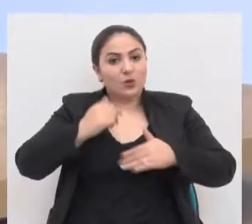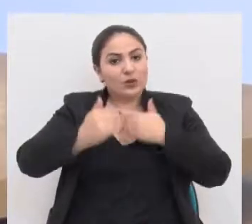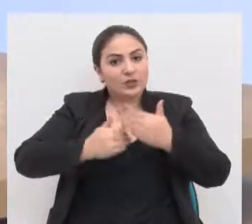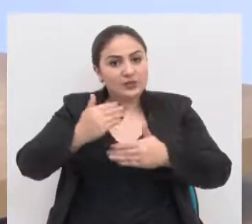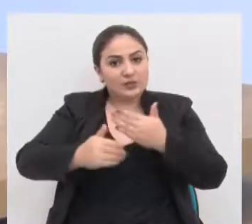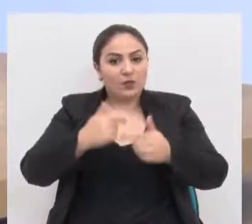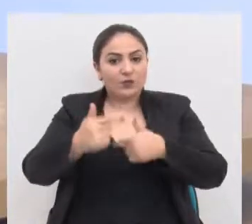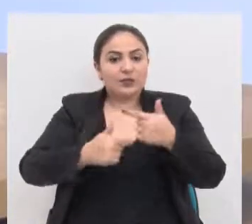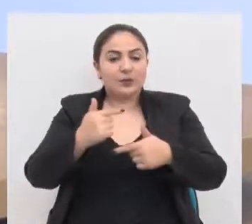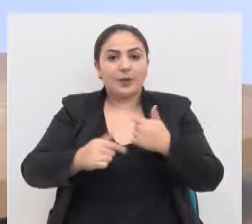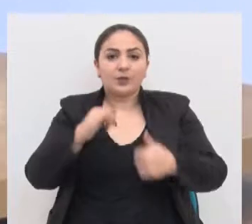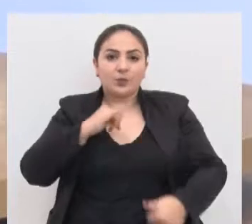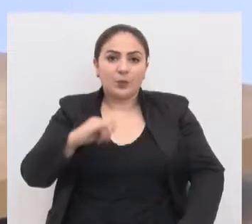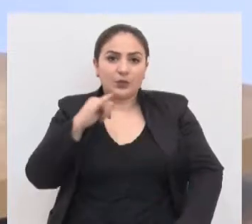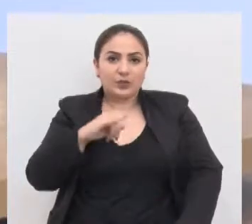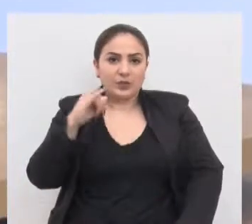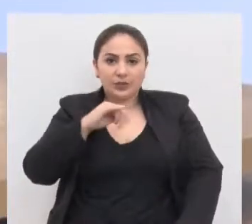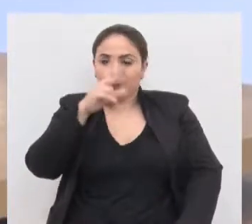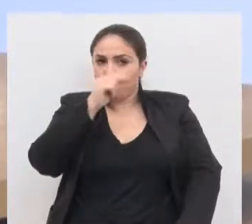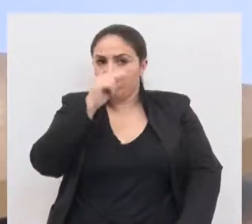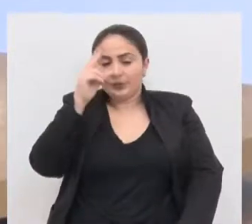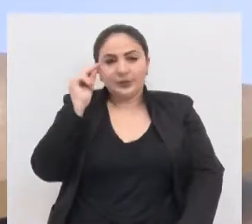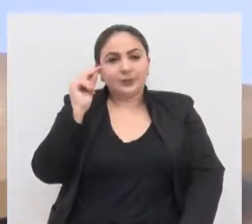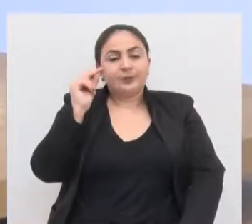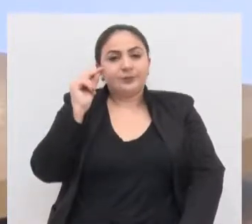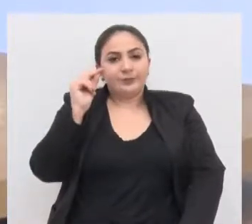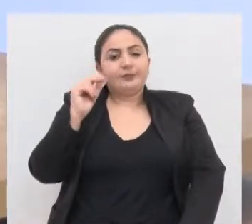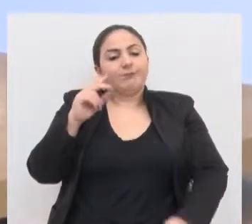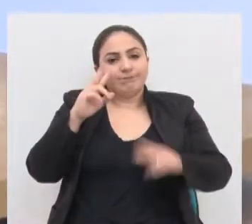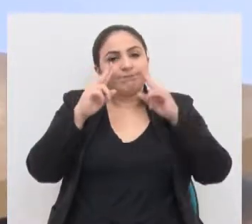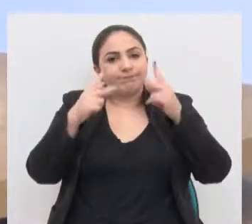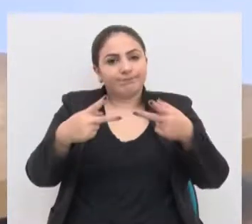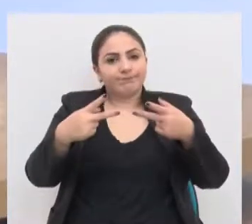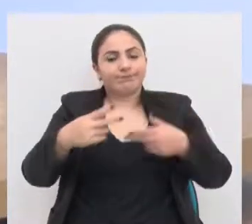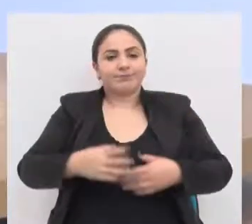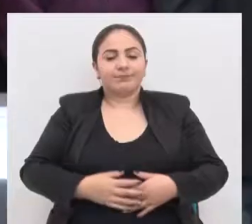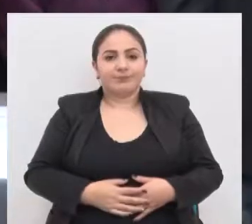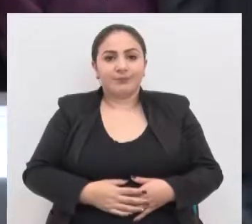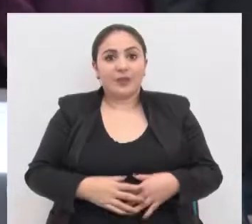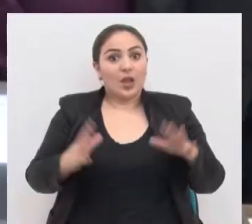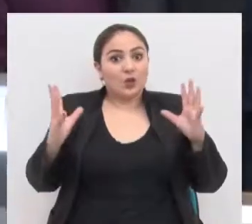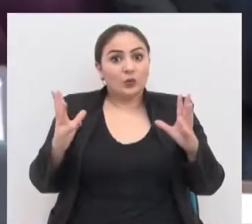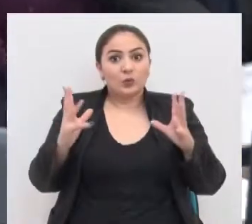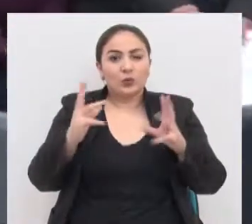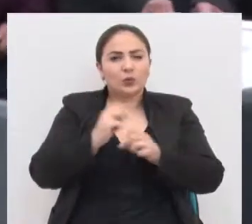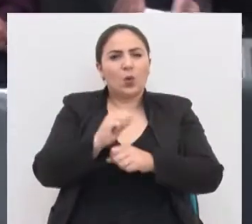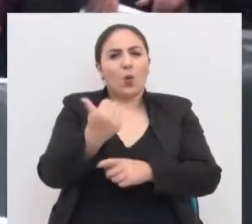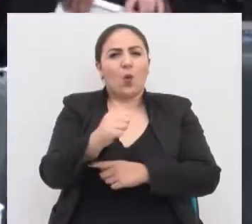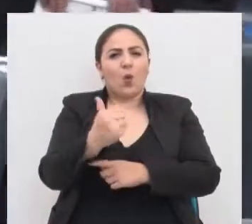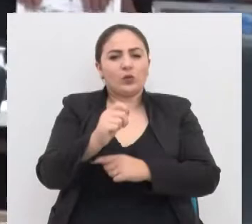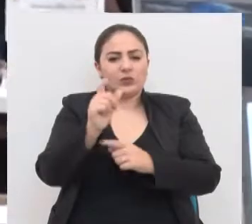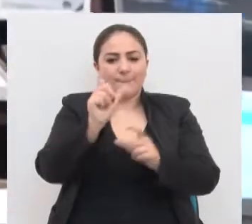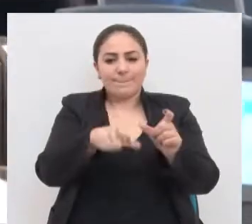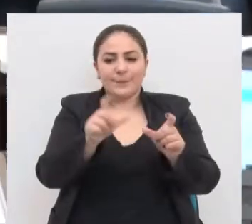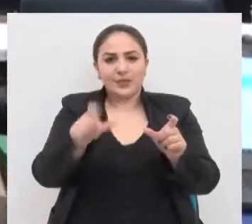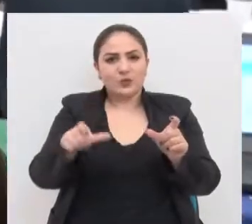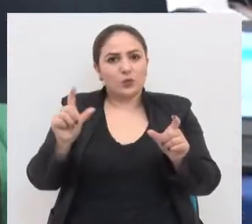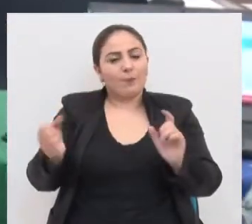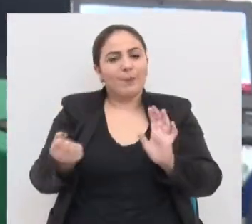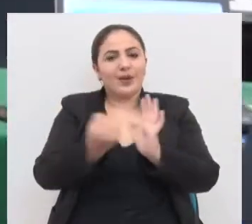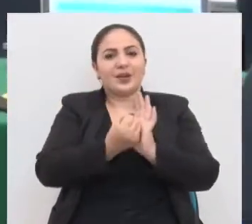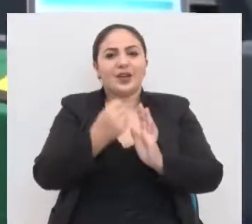que desenvolvem trabalhos relevantes para o município foram reconhecidas. Ao todo, 11